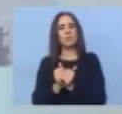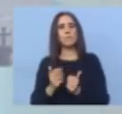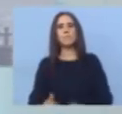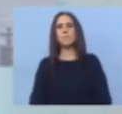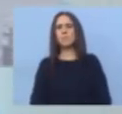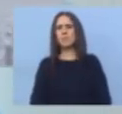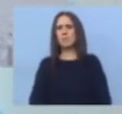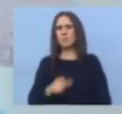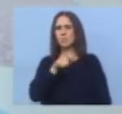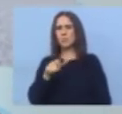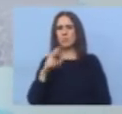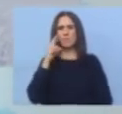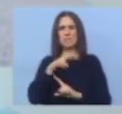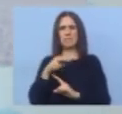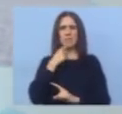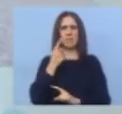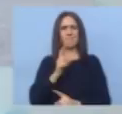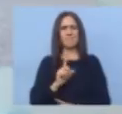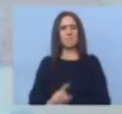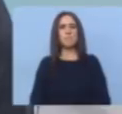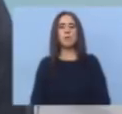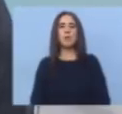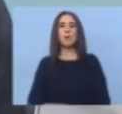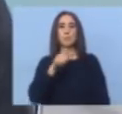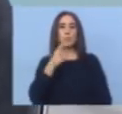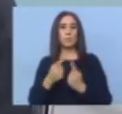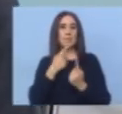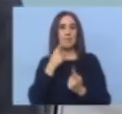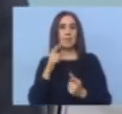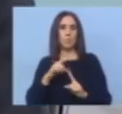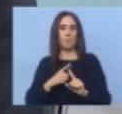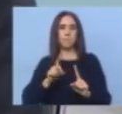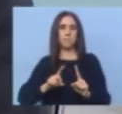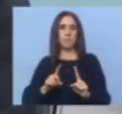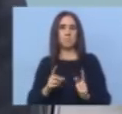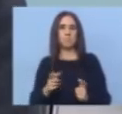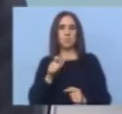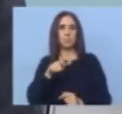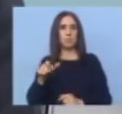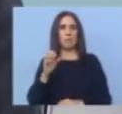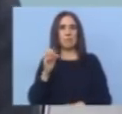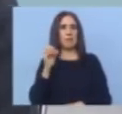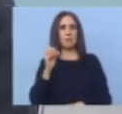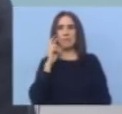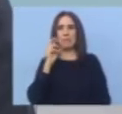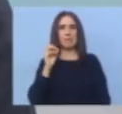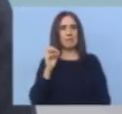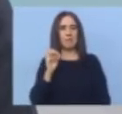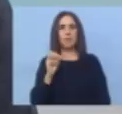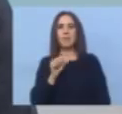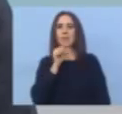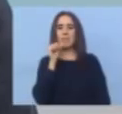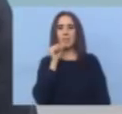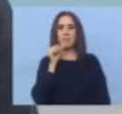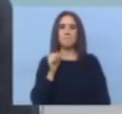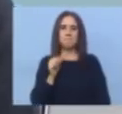para as pessoas que são visitadas? É estranho para algumas pessoas, principalmente no primeiro ano, em que as pessoas nunca viram e normalmente